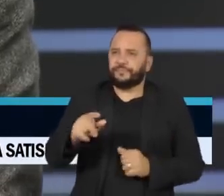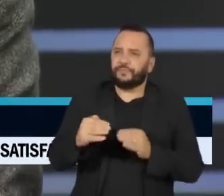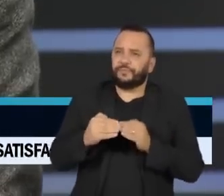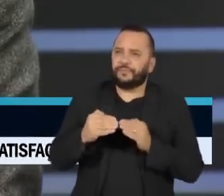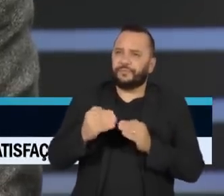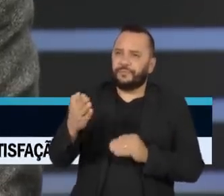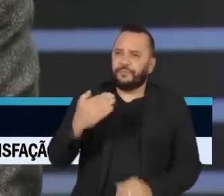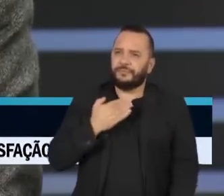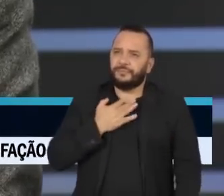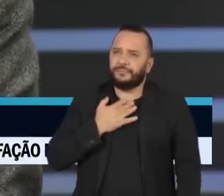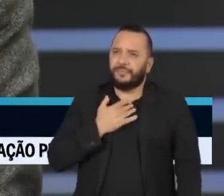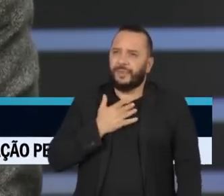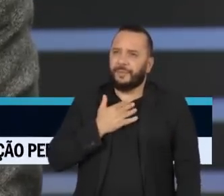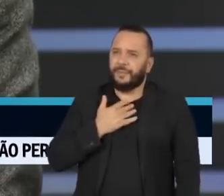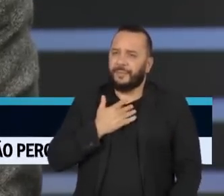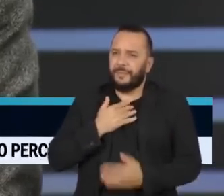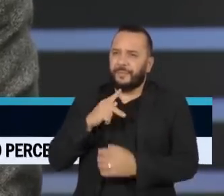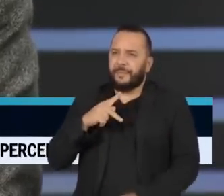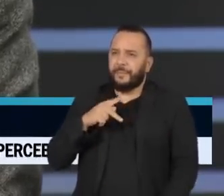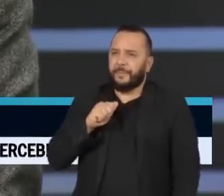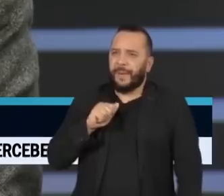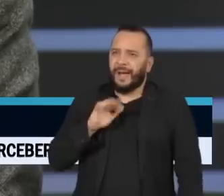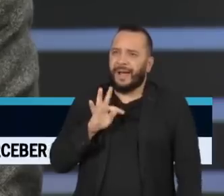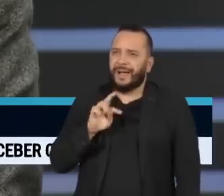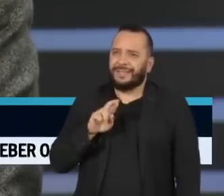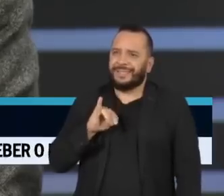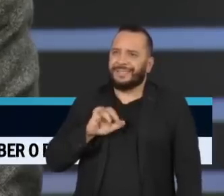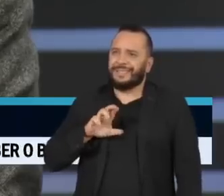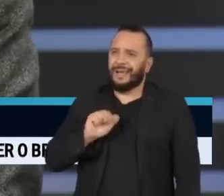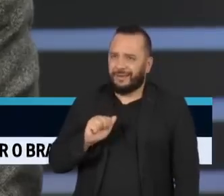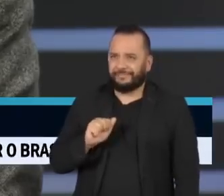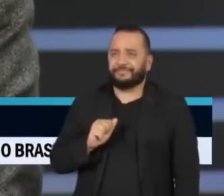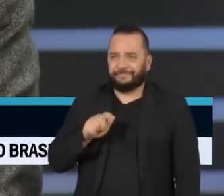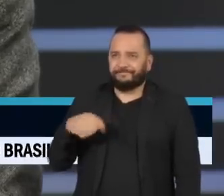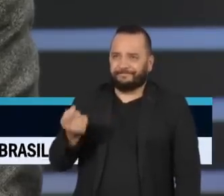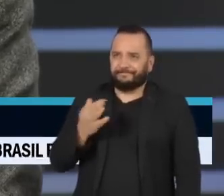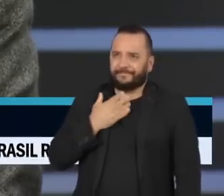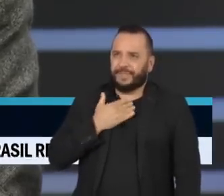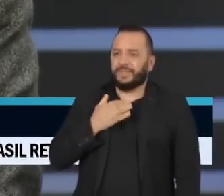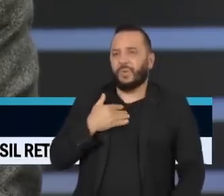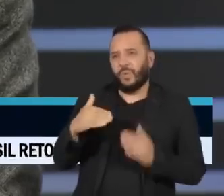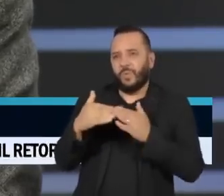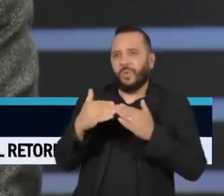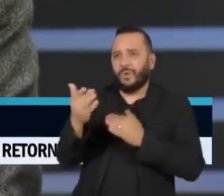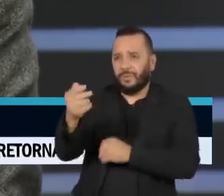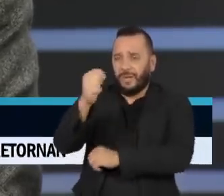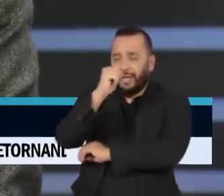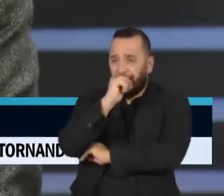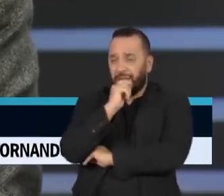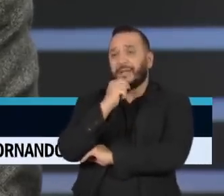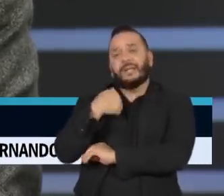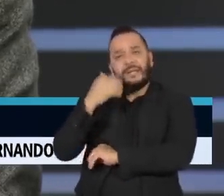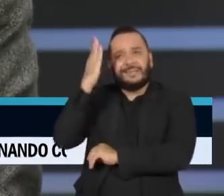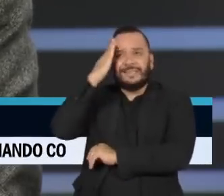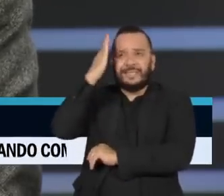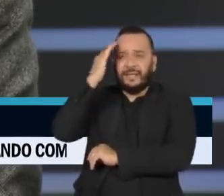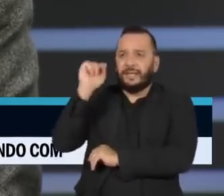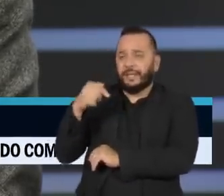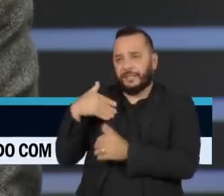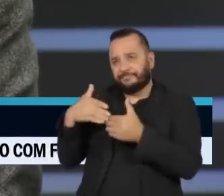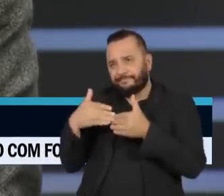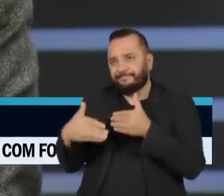falava num certo sentido otimista eu entendo que em breve